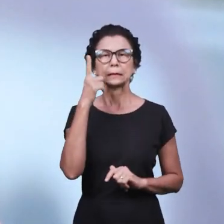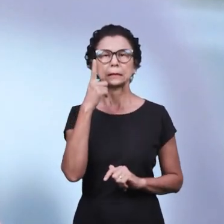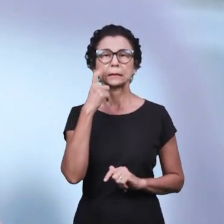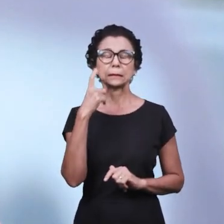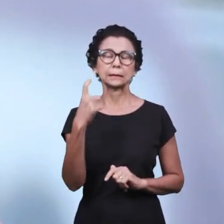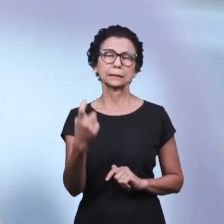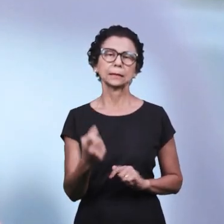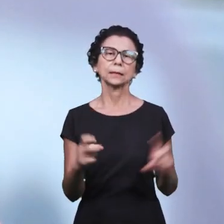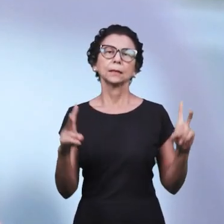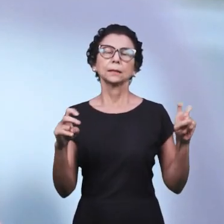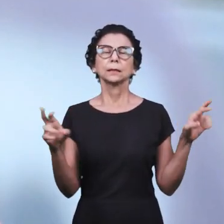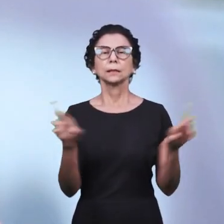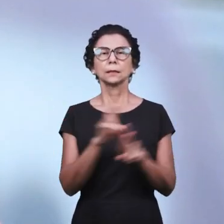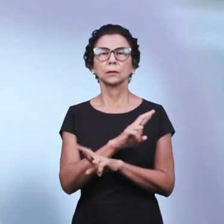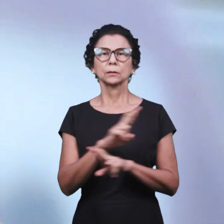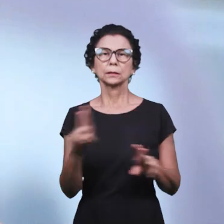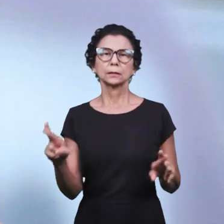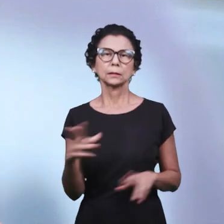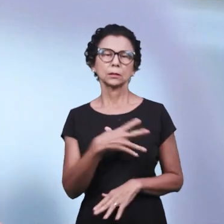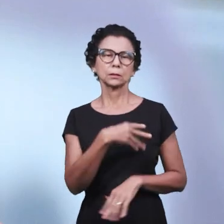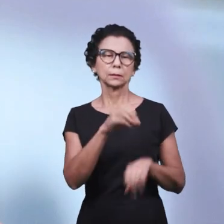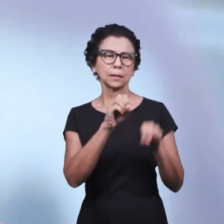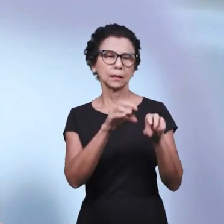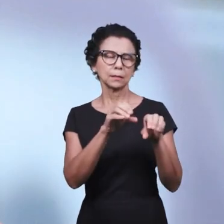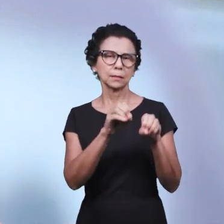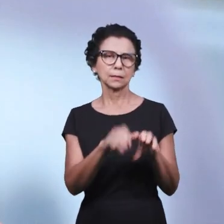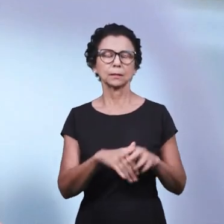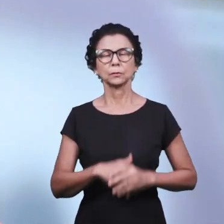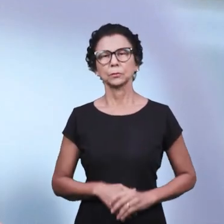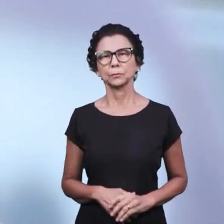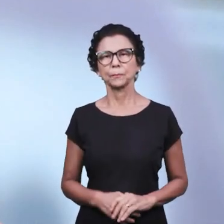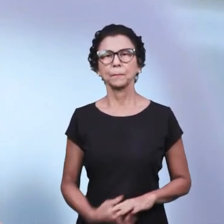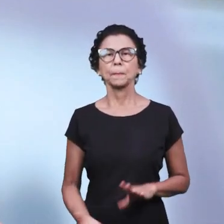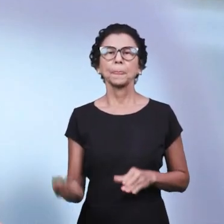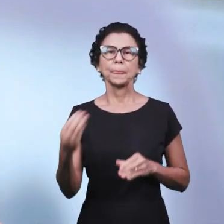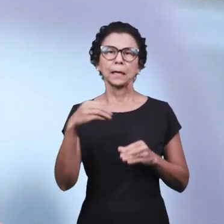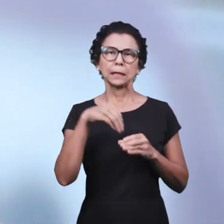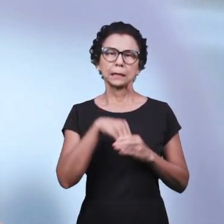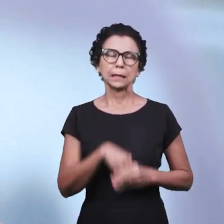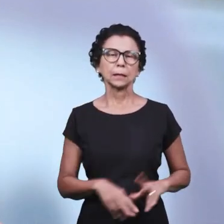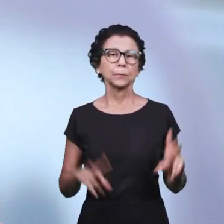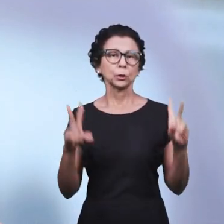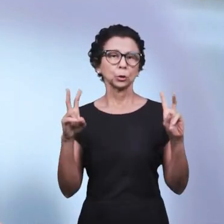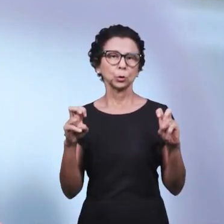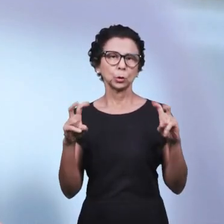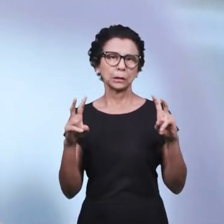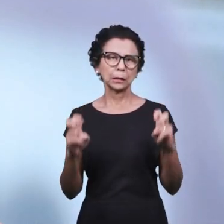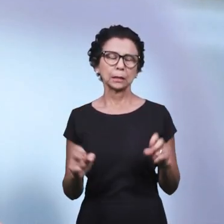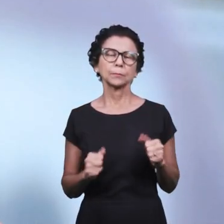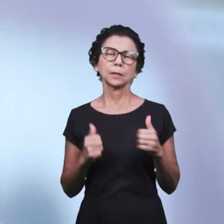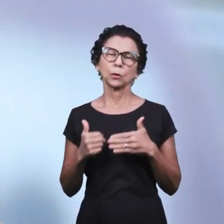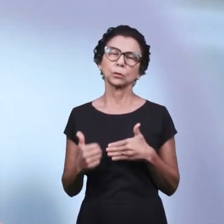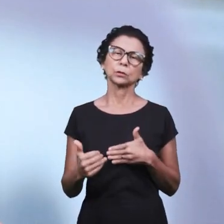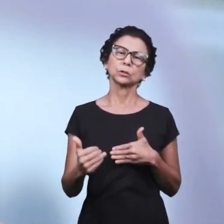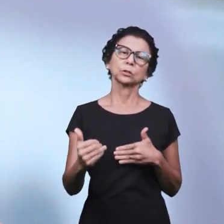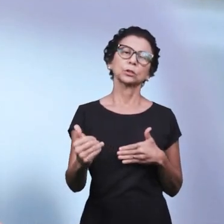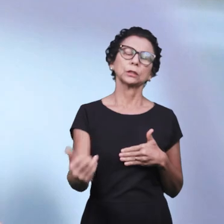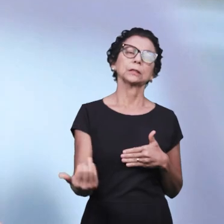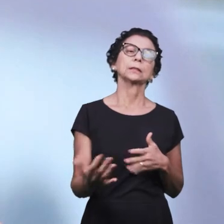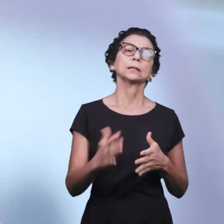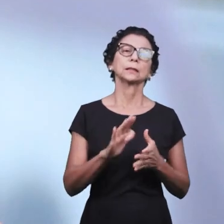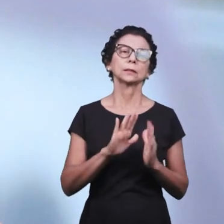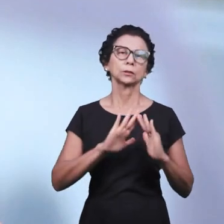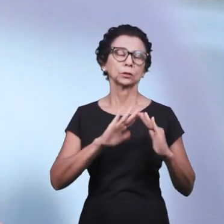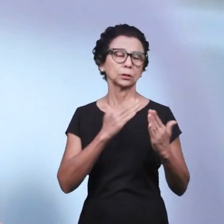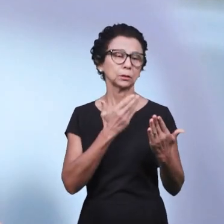temas relacionados à educação dos filhos. E dentro da temática de rotinas colaborativas, de estudos